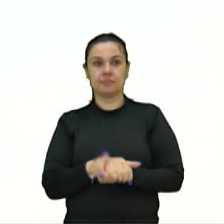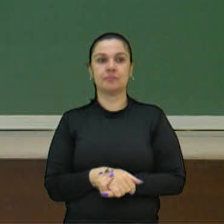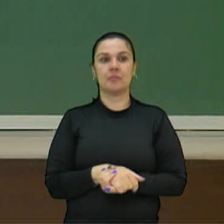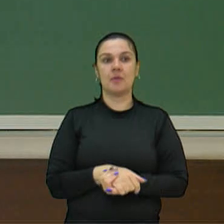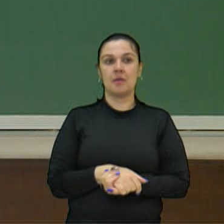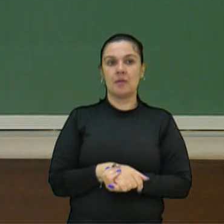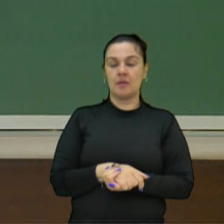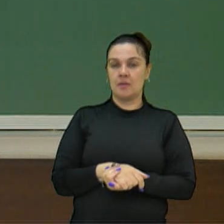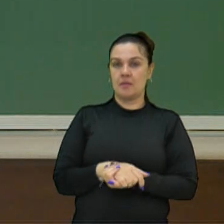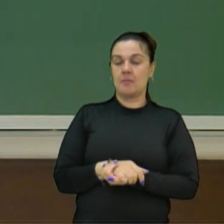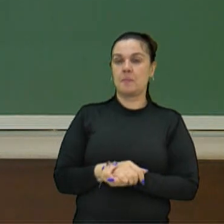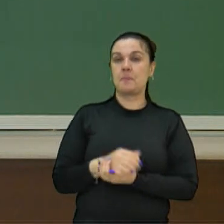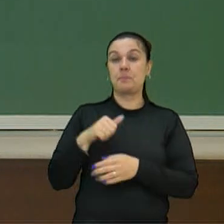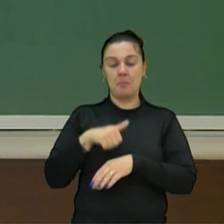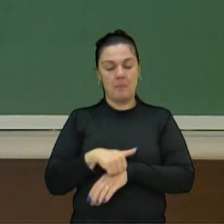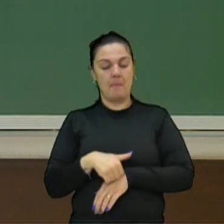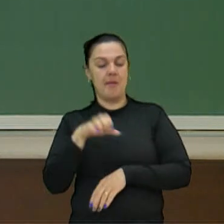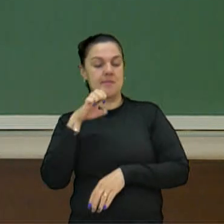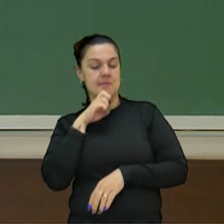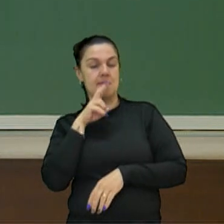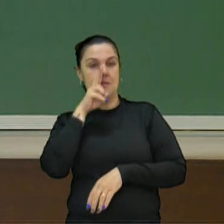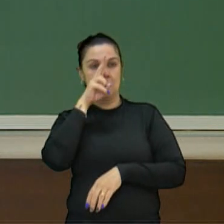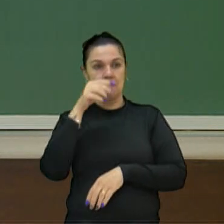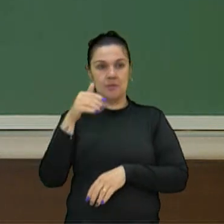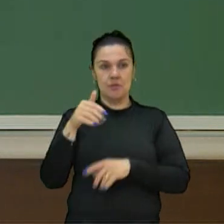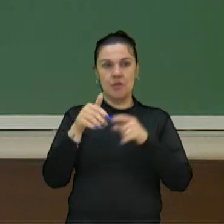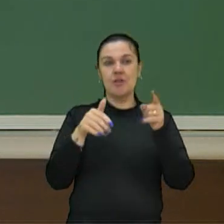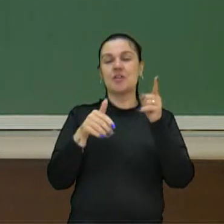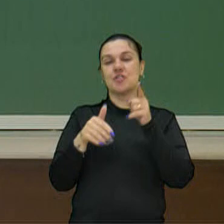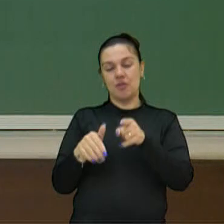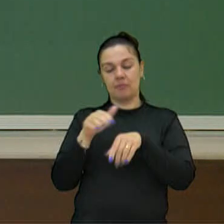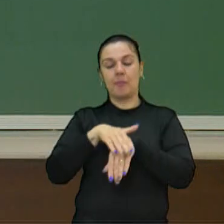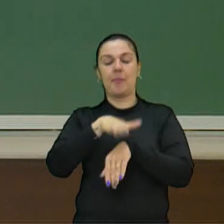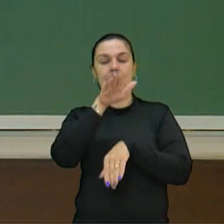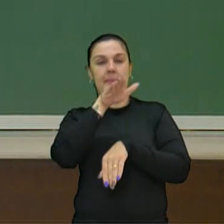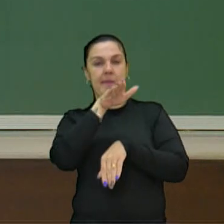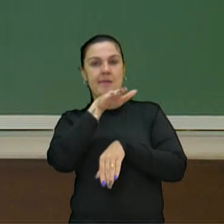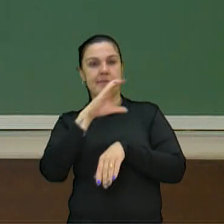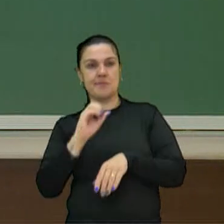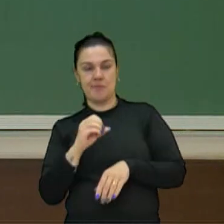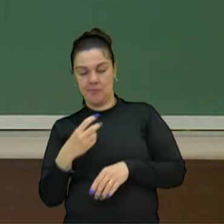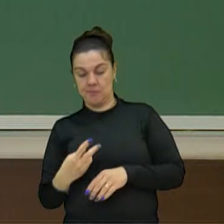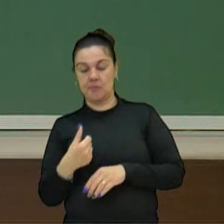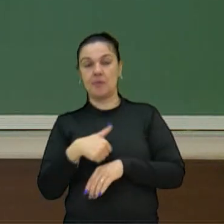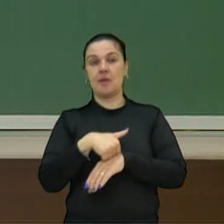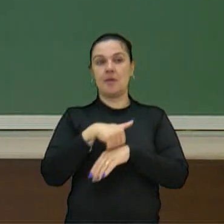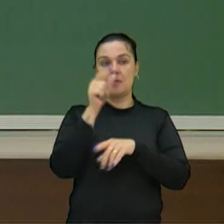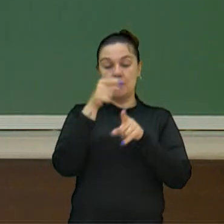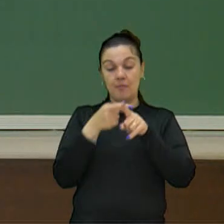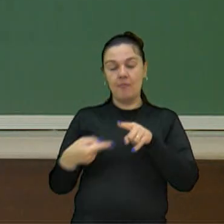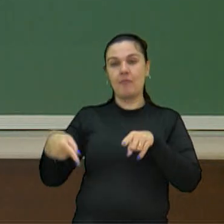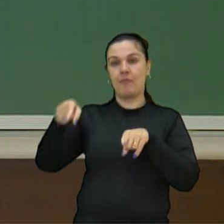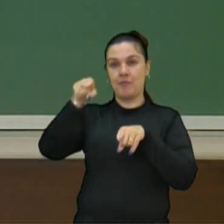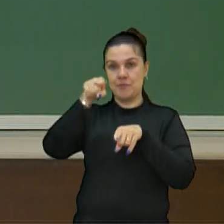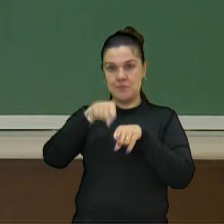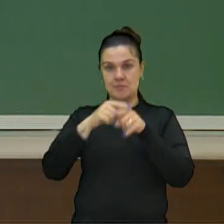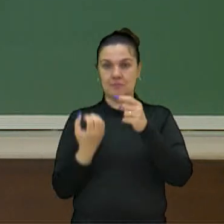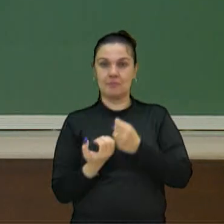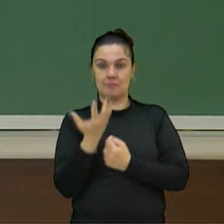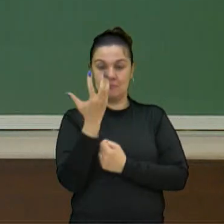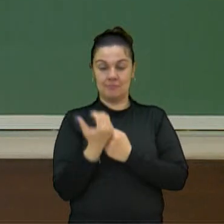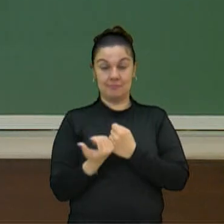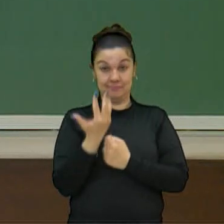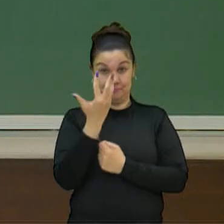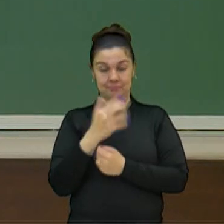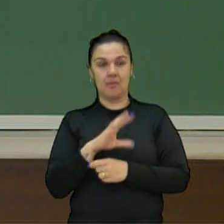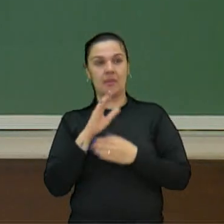começou, então, a utilizar mais energia e também aqui já estava produzindo mais matéria orgânica a partir, né, desses seres vivos que faziam fotossíntese.